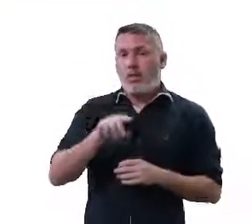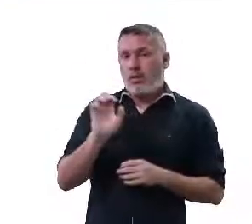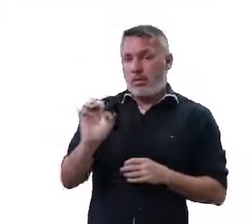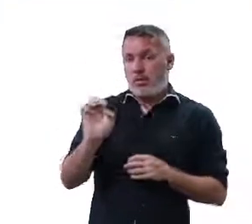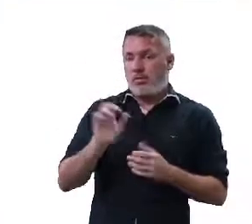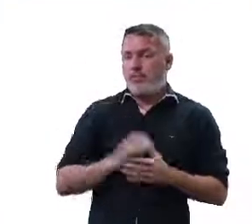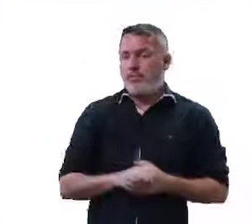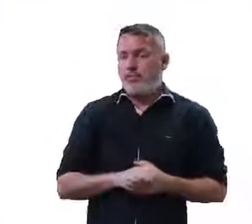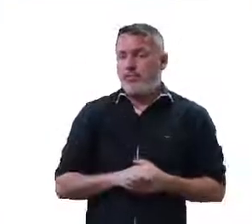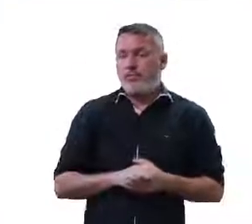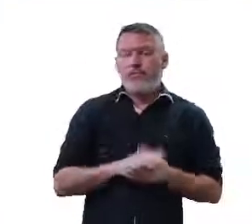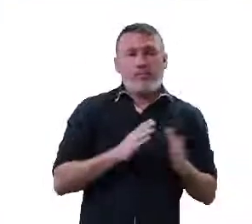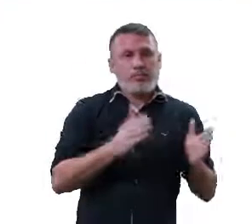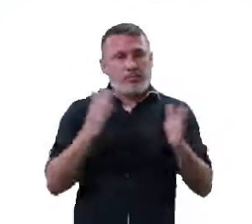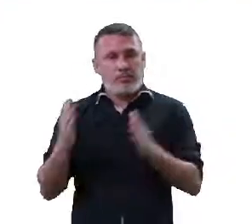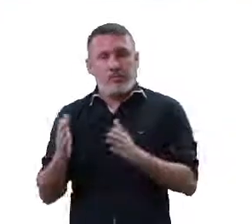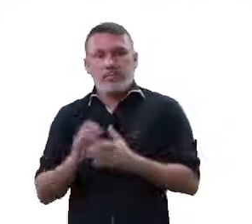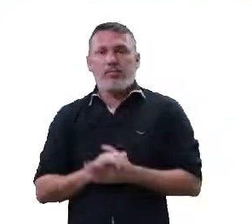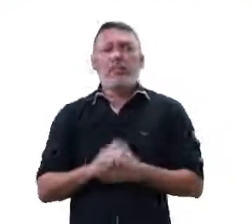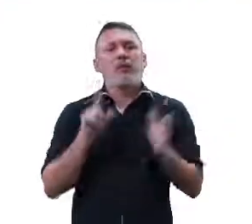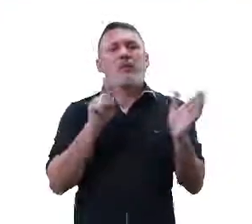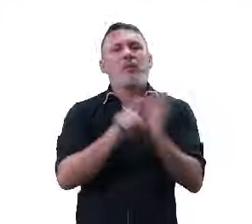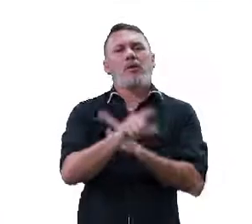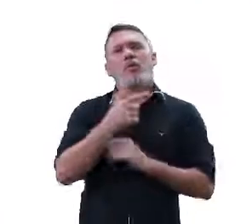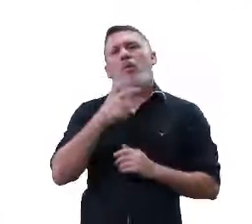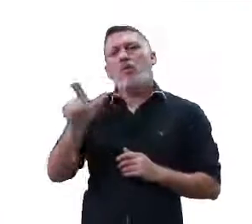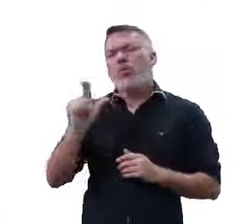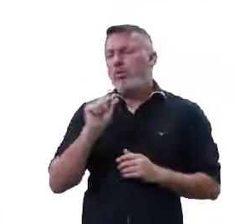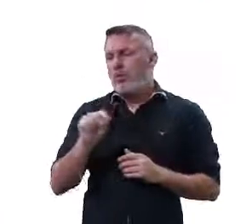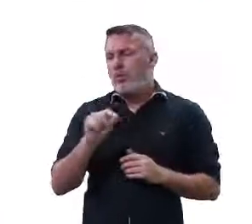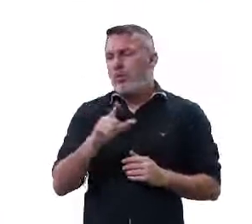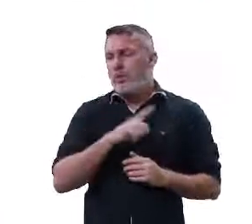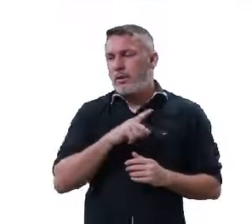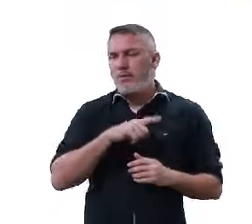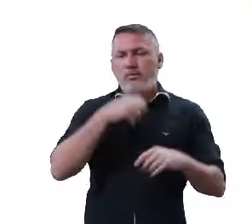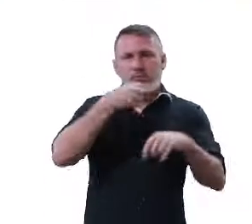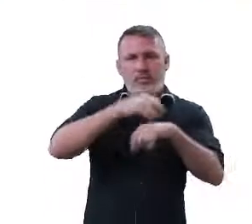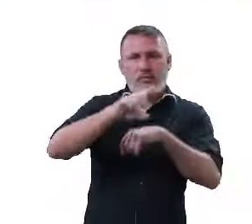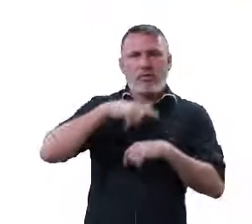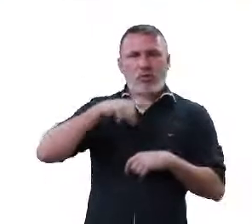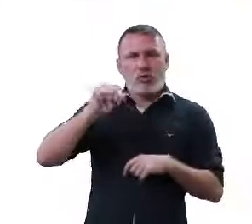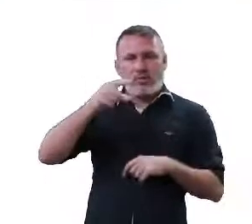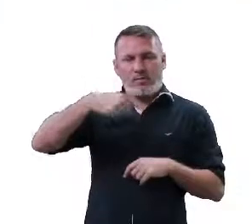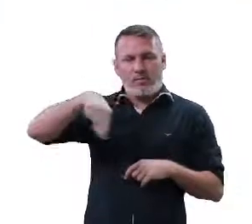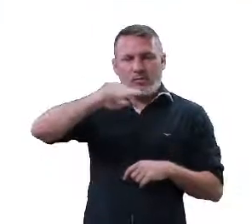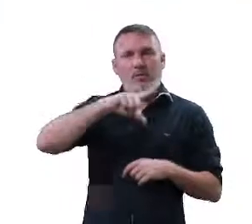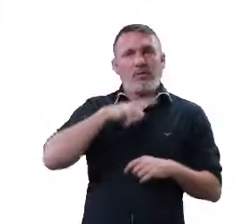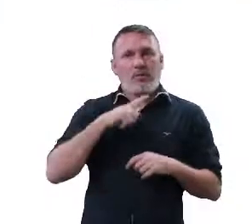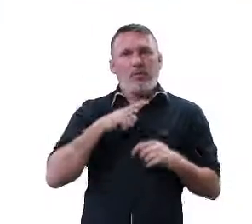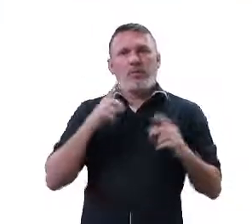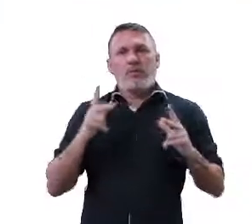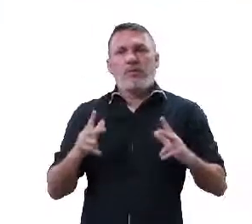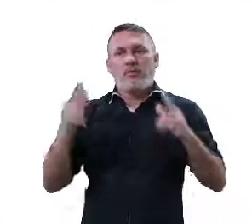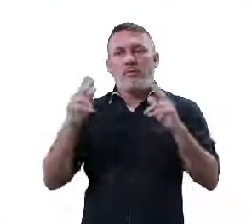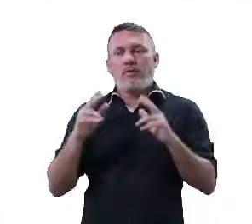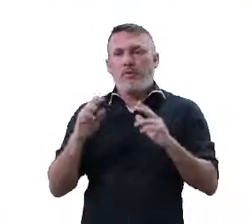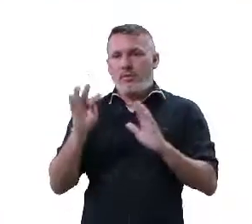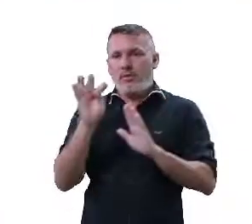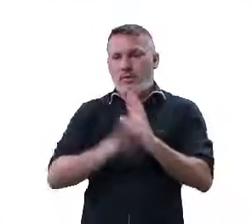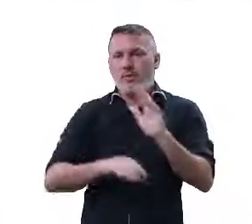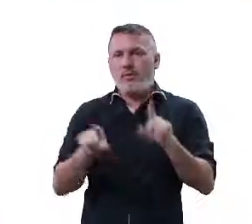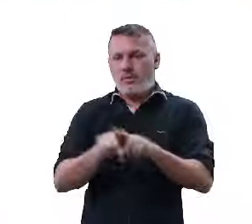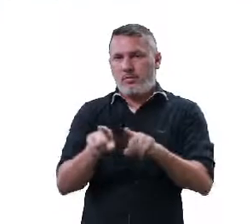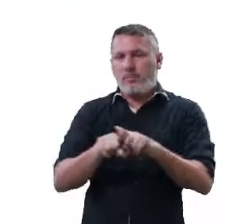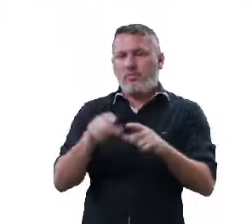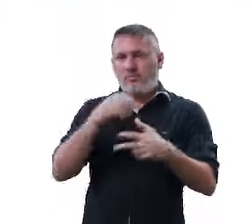E. Então, gente, a outra questão, né, que eu escolhi para vocês, baseada no texto do Karl